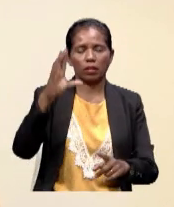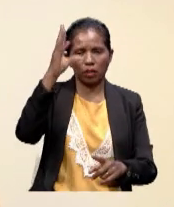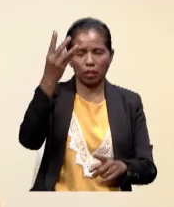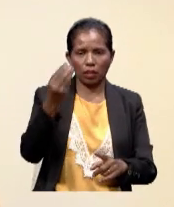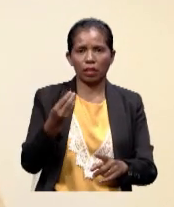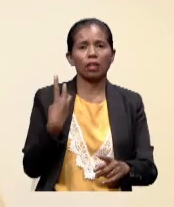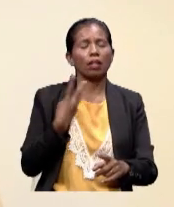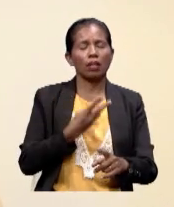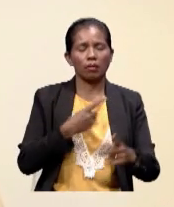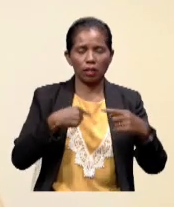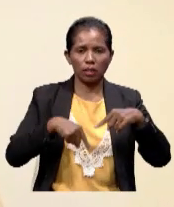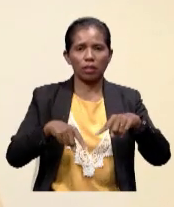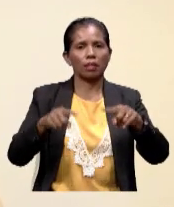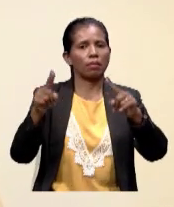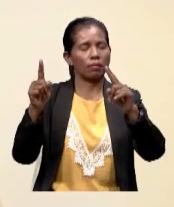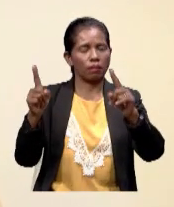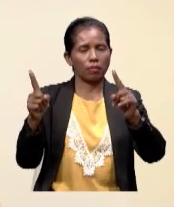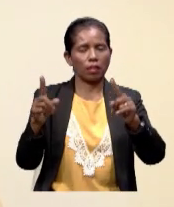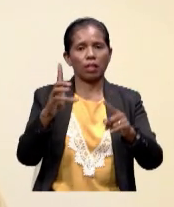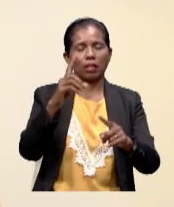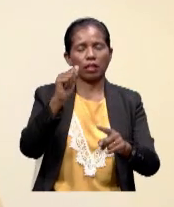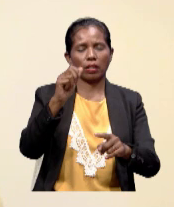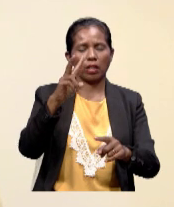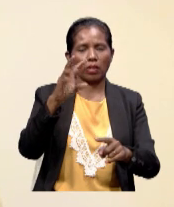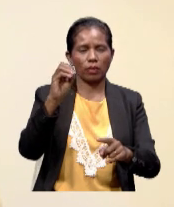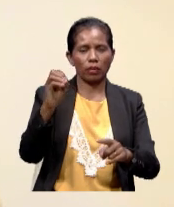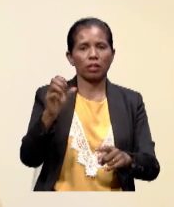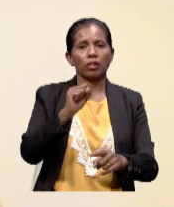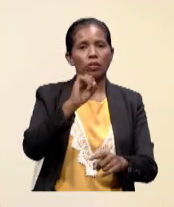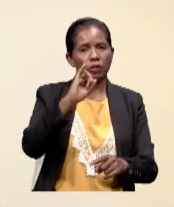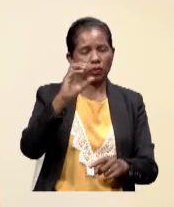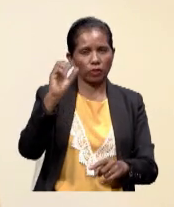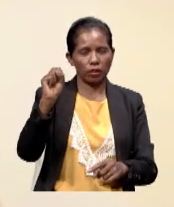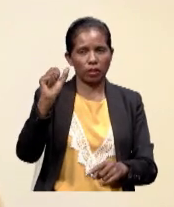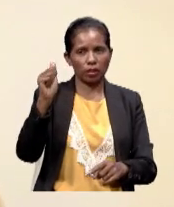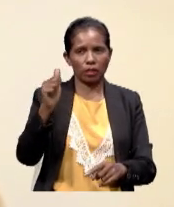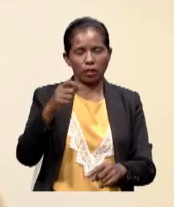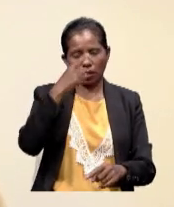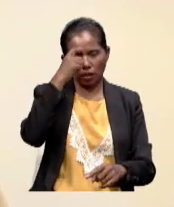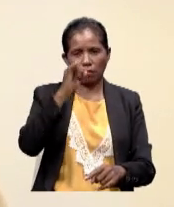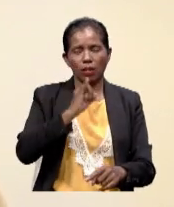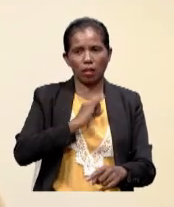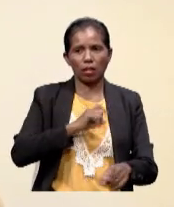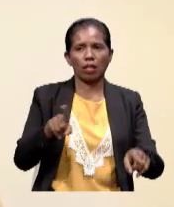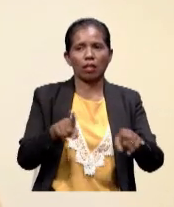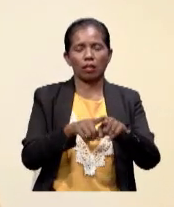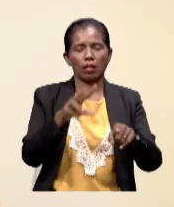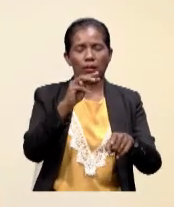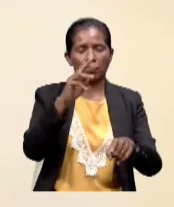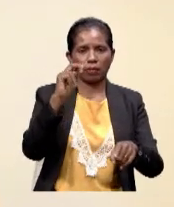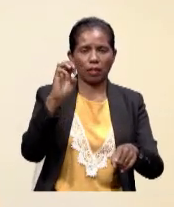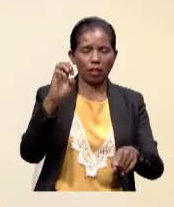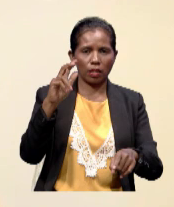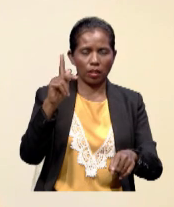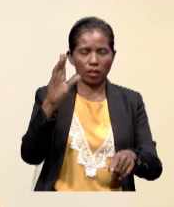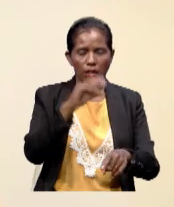sei Bali iha Davos, Suisa, tamba hau hanesa menek hetan konviti ba